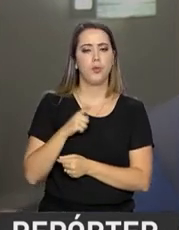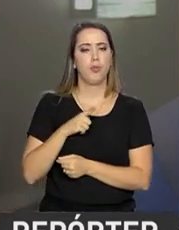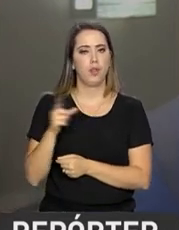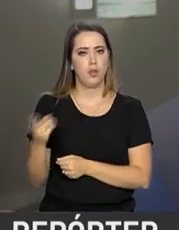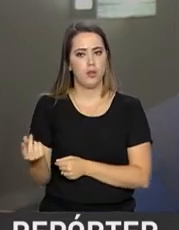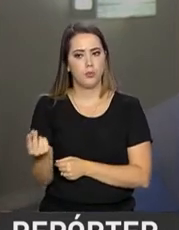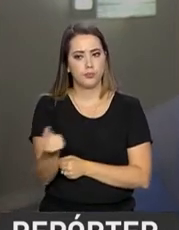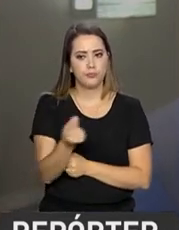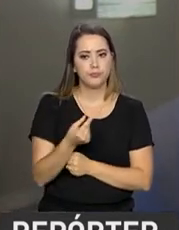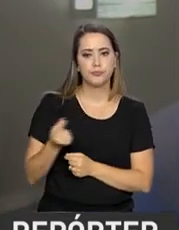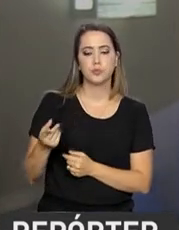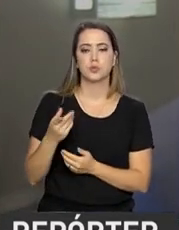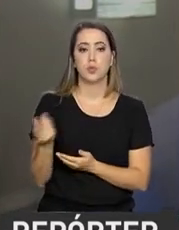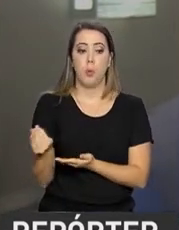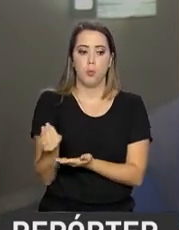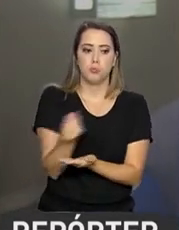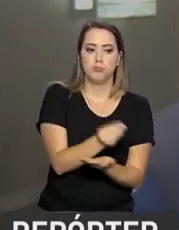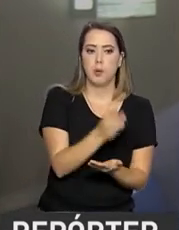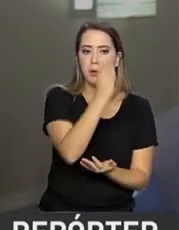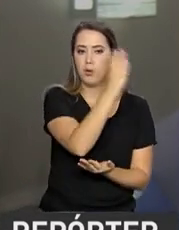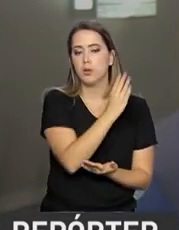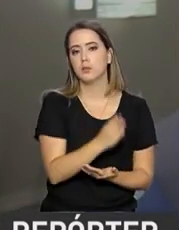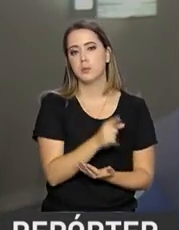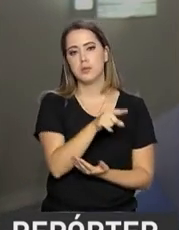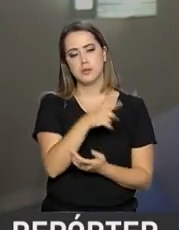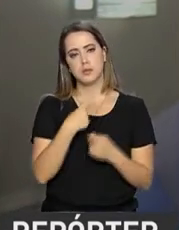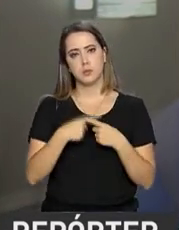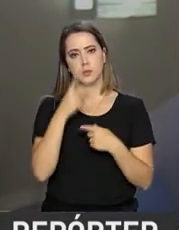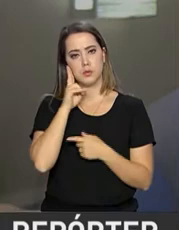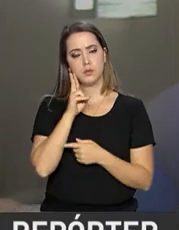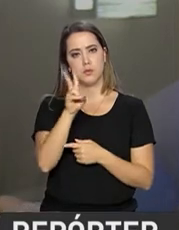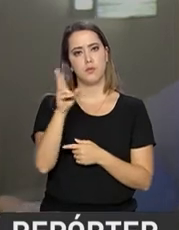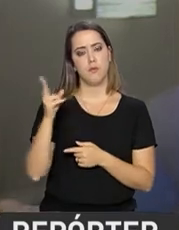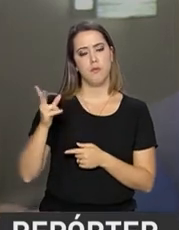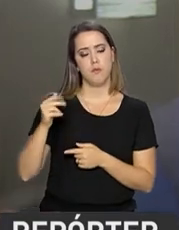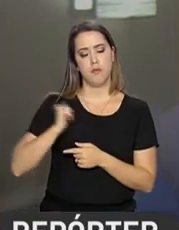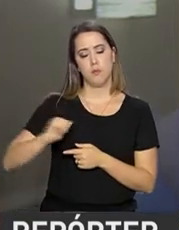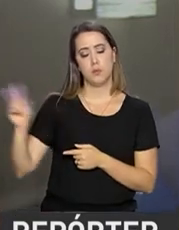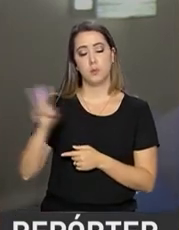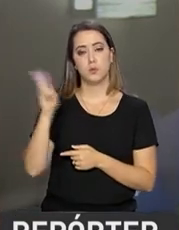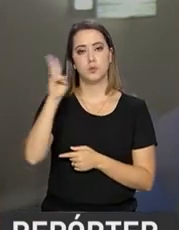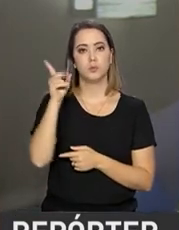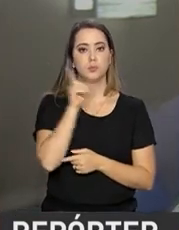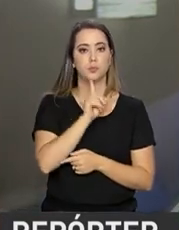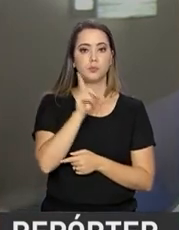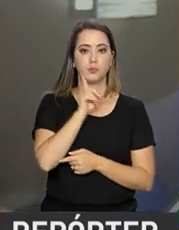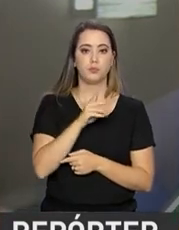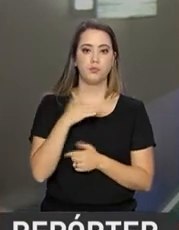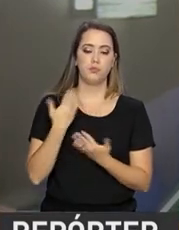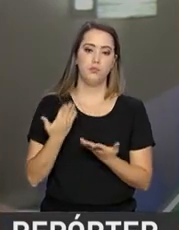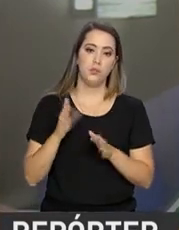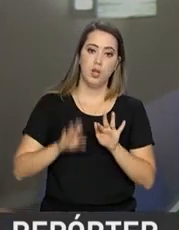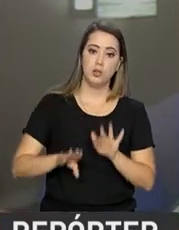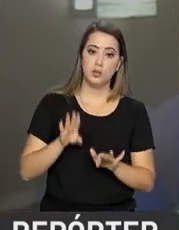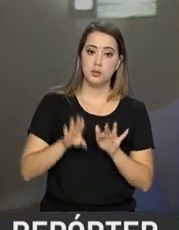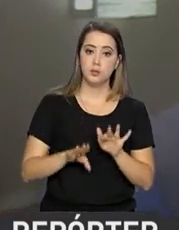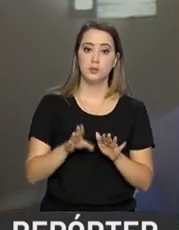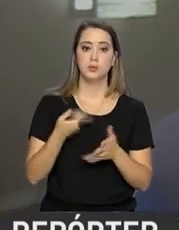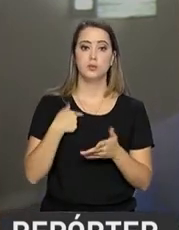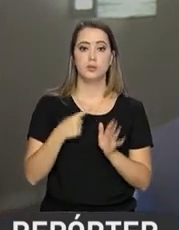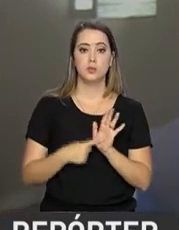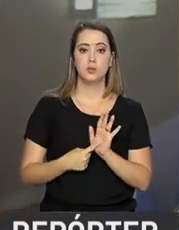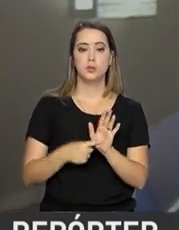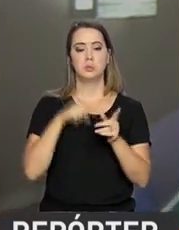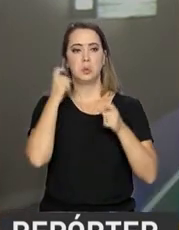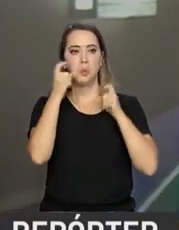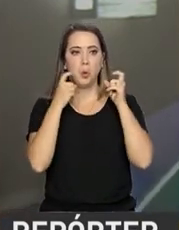disponível para investimentos à vista por exemplo o desempenho da bolsa de valores de nova york desde quando mostra alguma preocupação